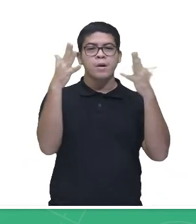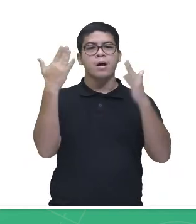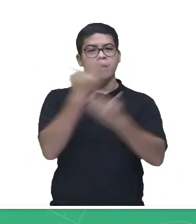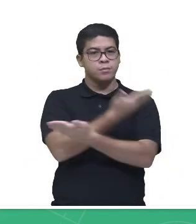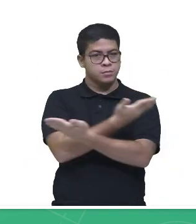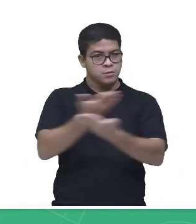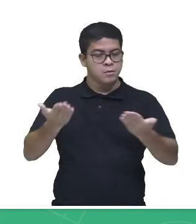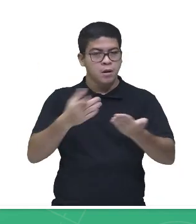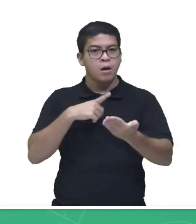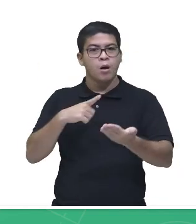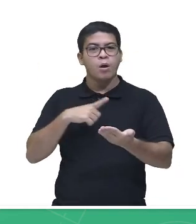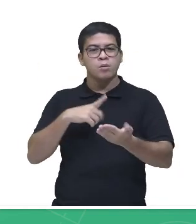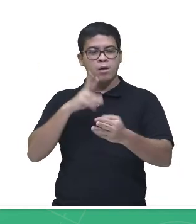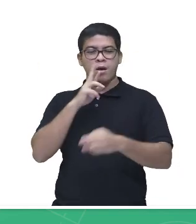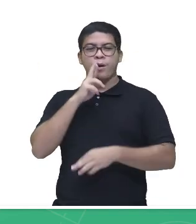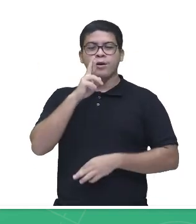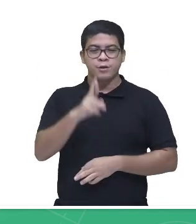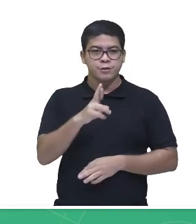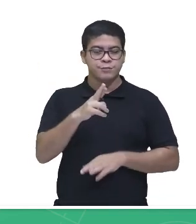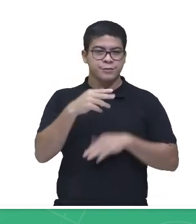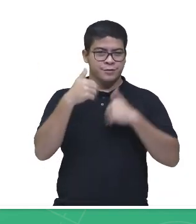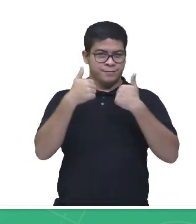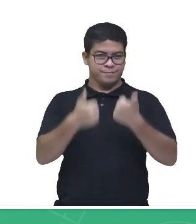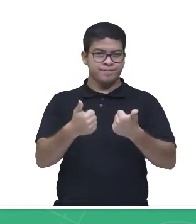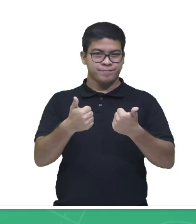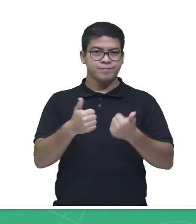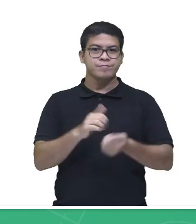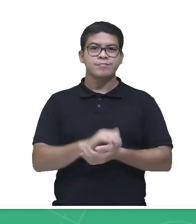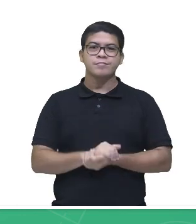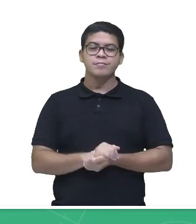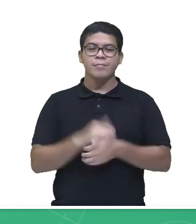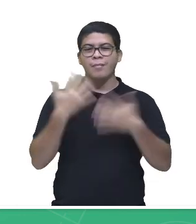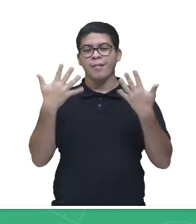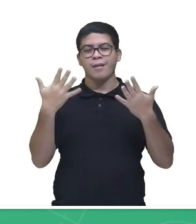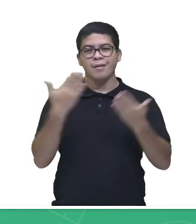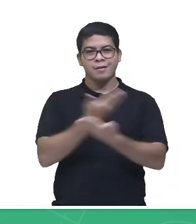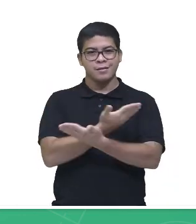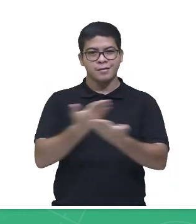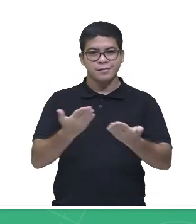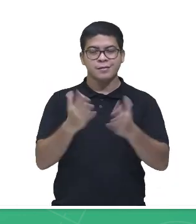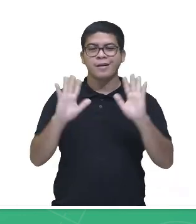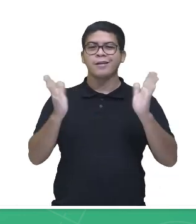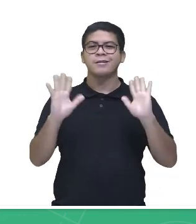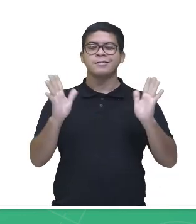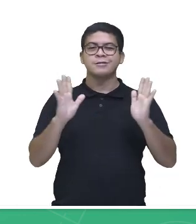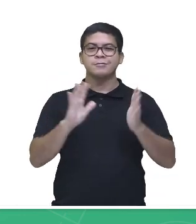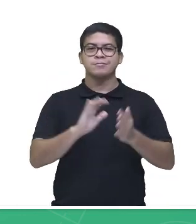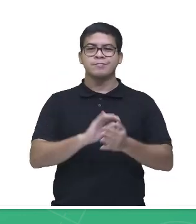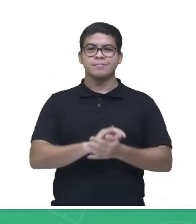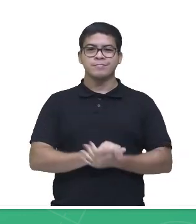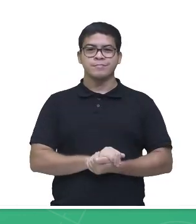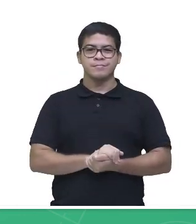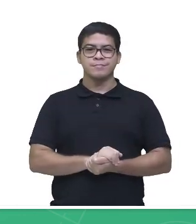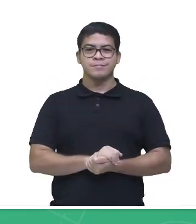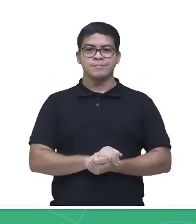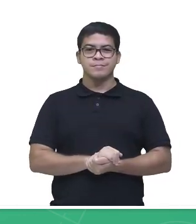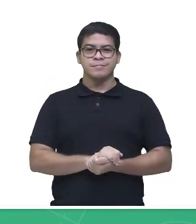parabenizá-los. Esta é a resposta, ok, pessoal? Muito bem, nos vemos em la próxima.